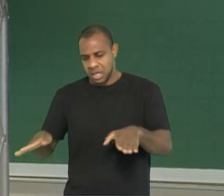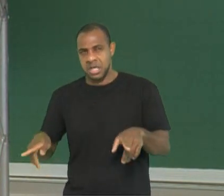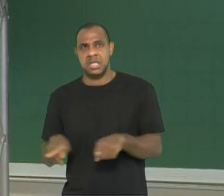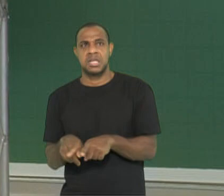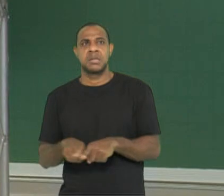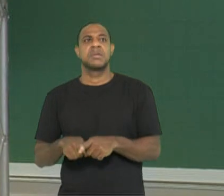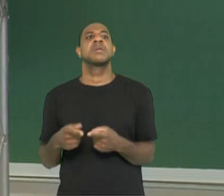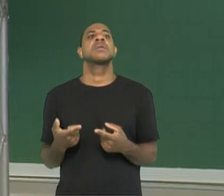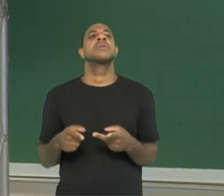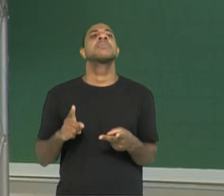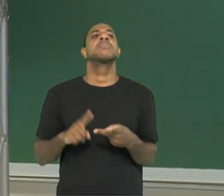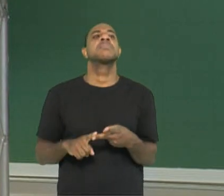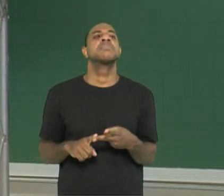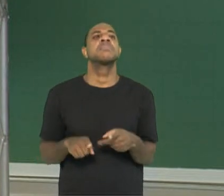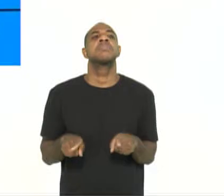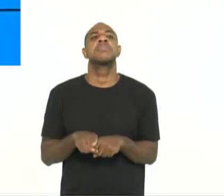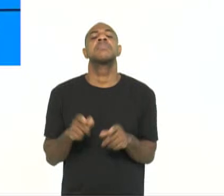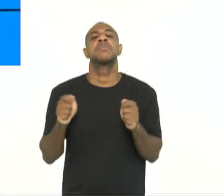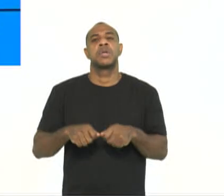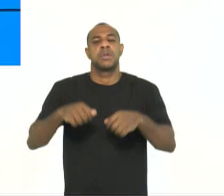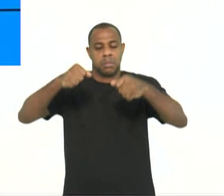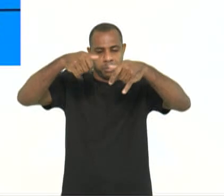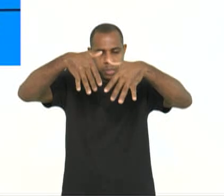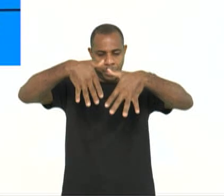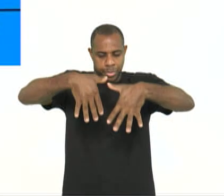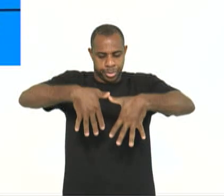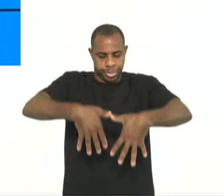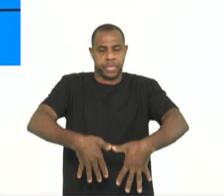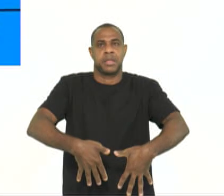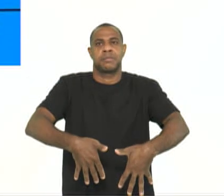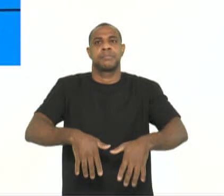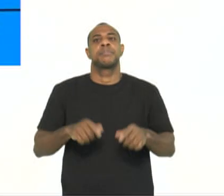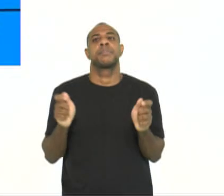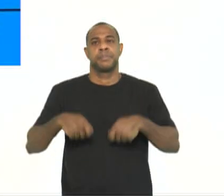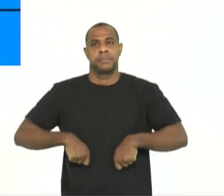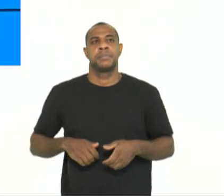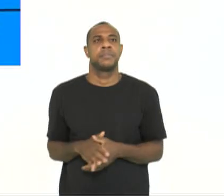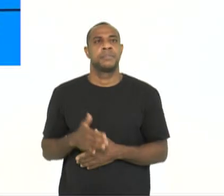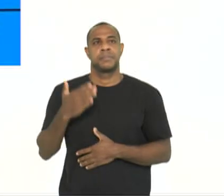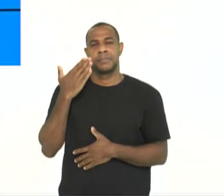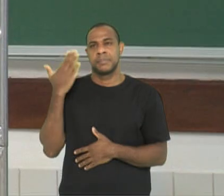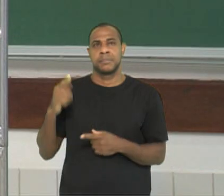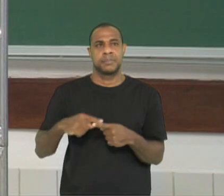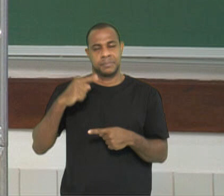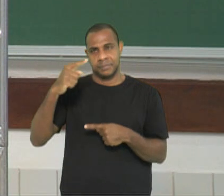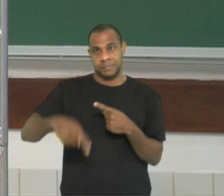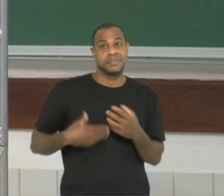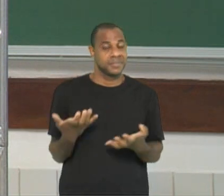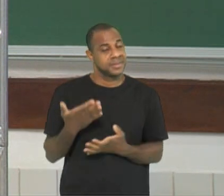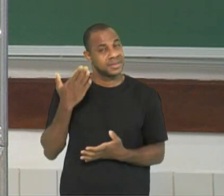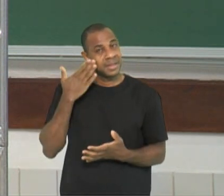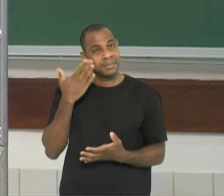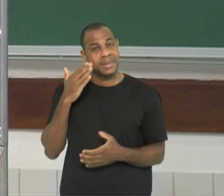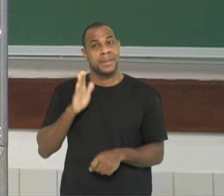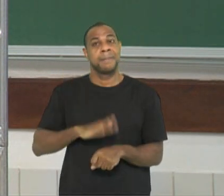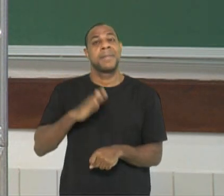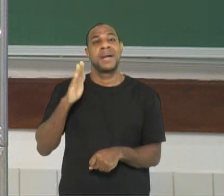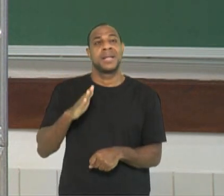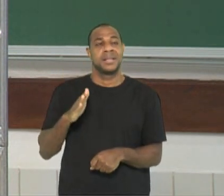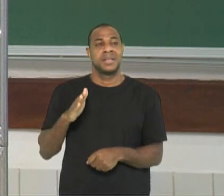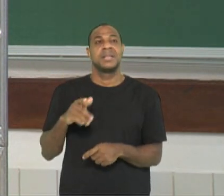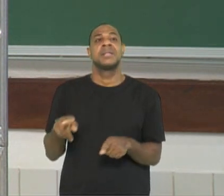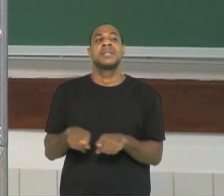novamente ao oceano, e uma parte dela pode infiltrar. Esse é o ciclo hidrológico. E se você quiser saber um pouco mais sobre o